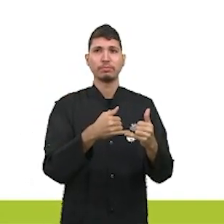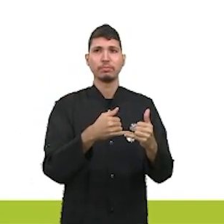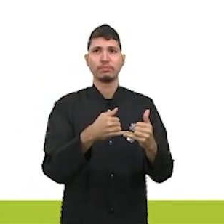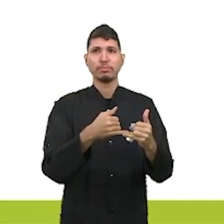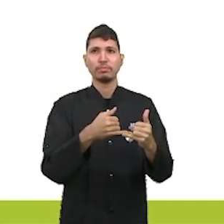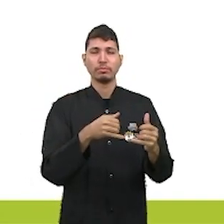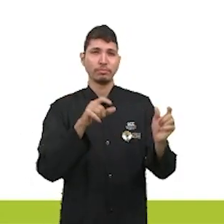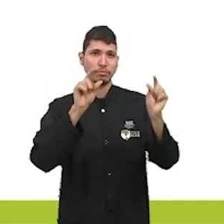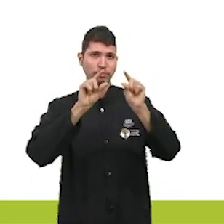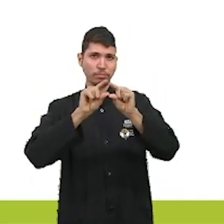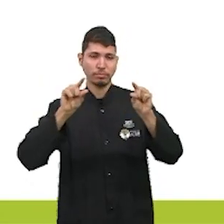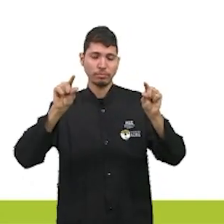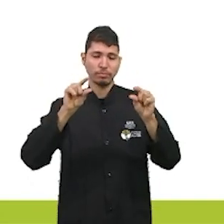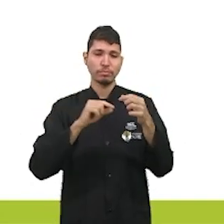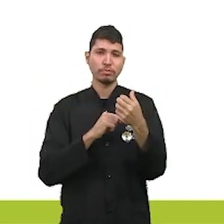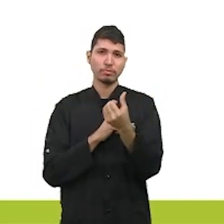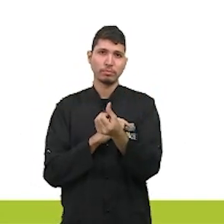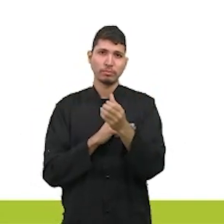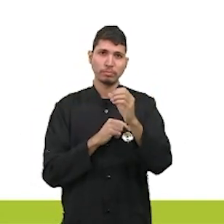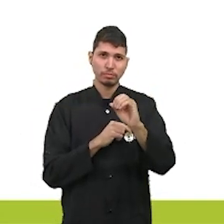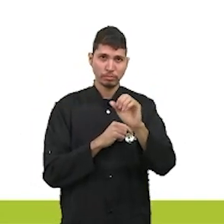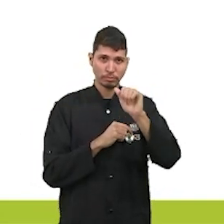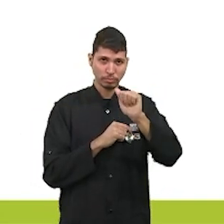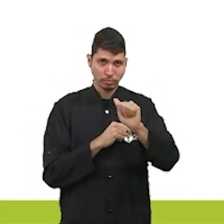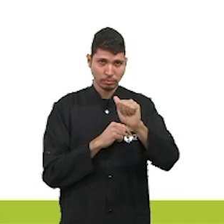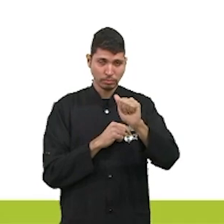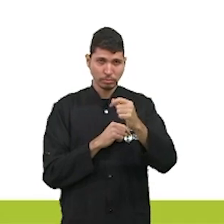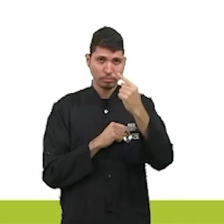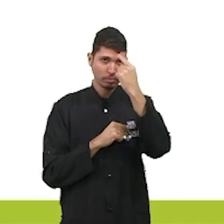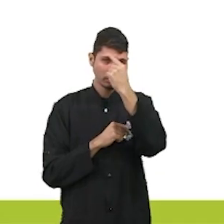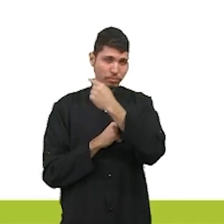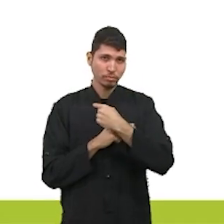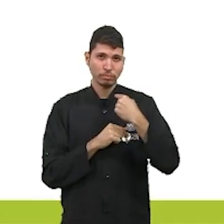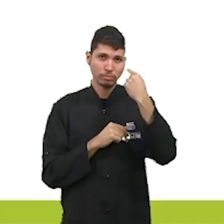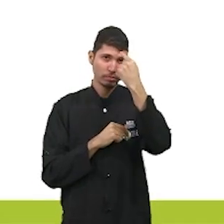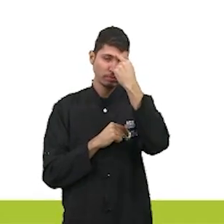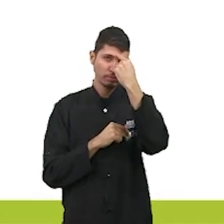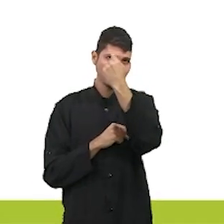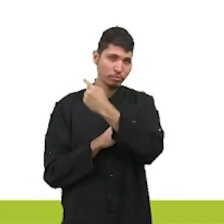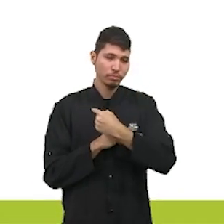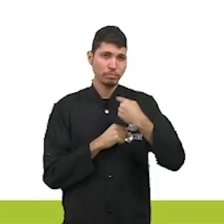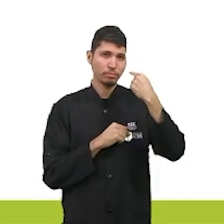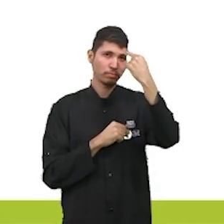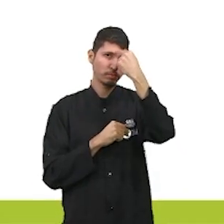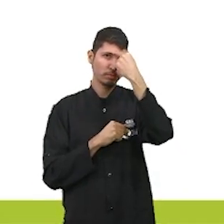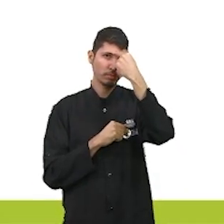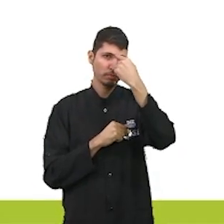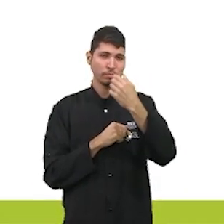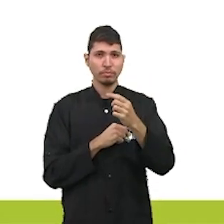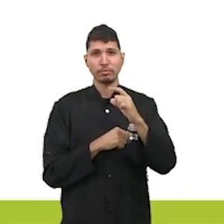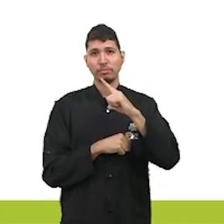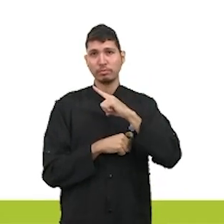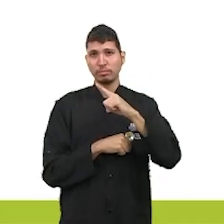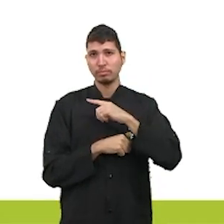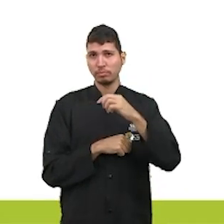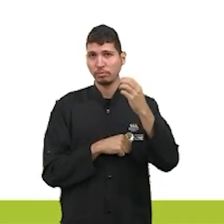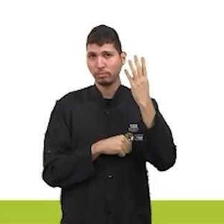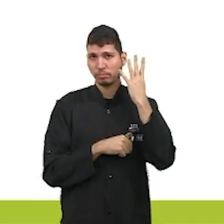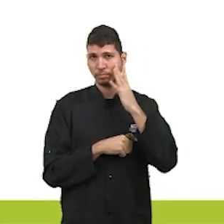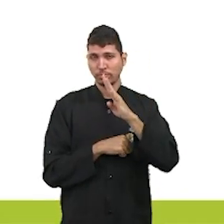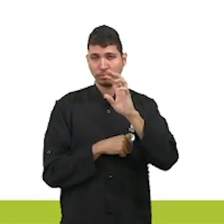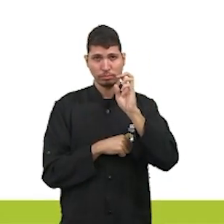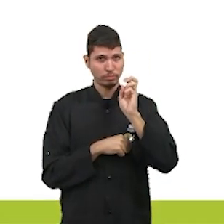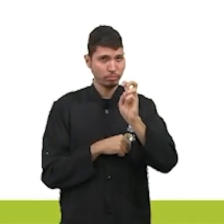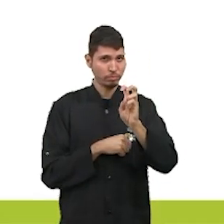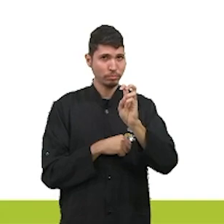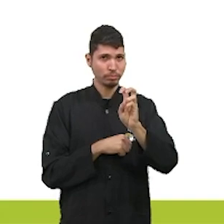dá 60 ampere-hora dividido, e ele me diz que ele tem 5 dias, não foi? Ó, vou até colocar aqui